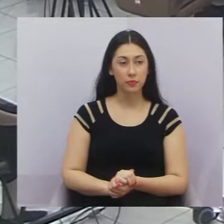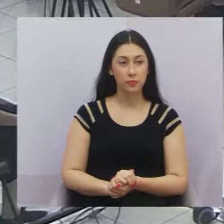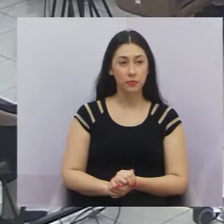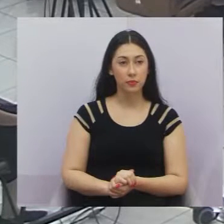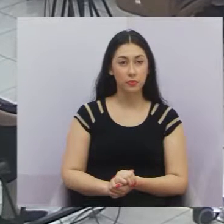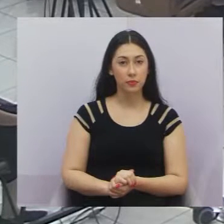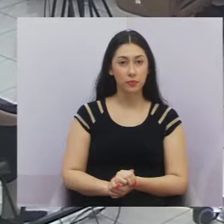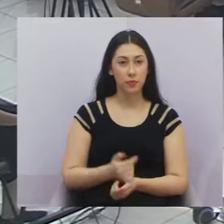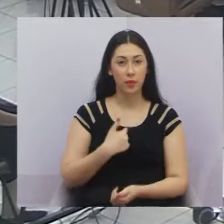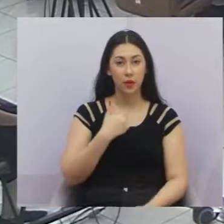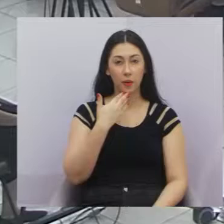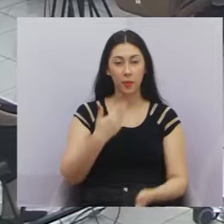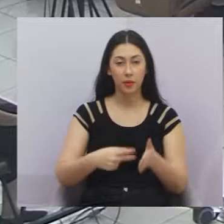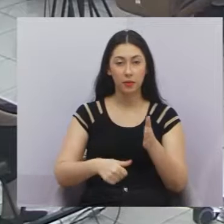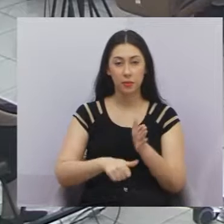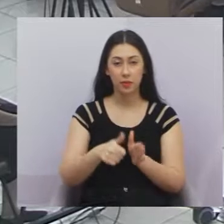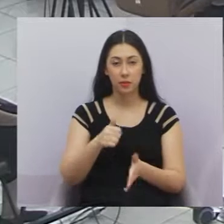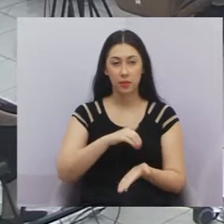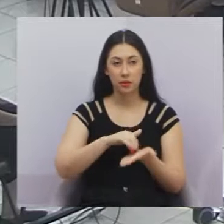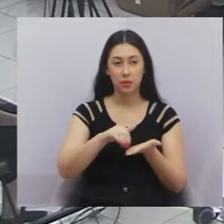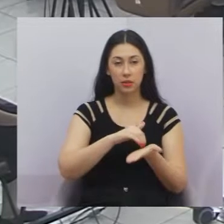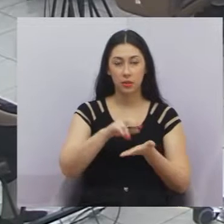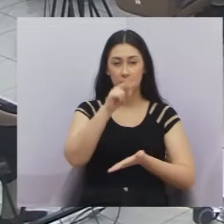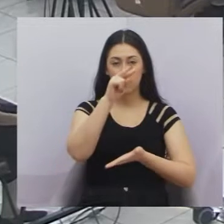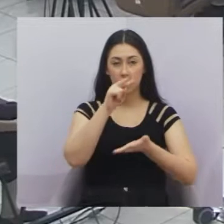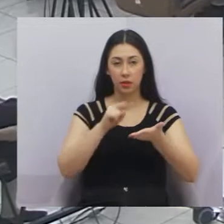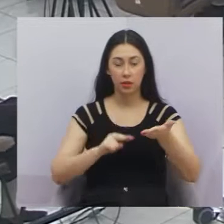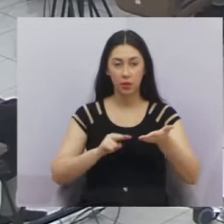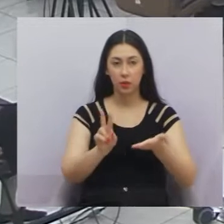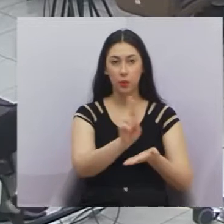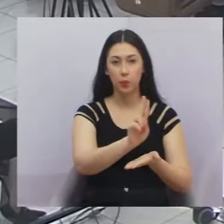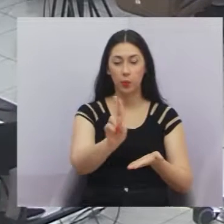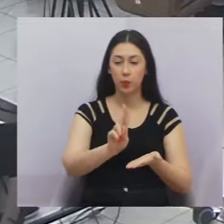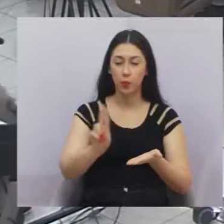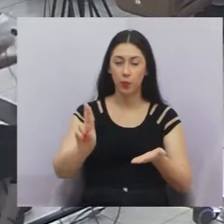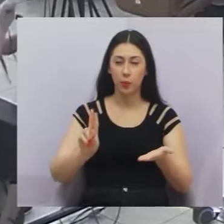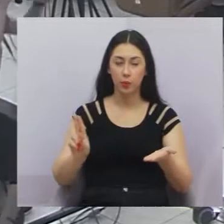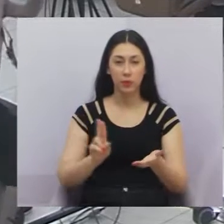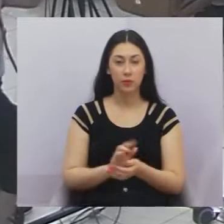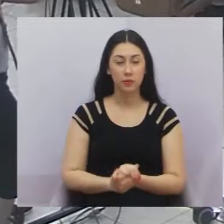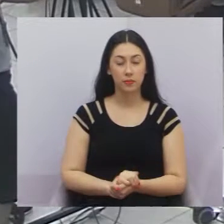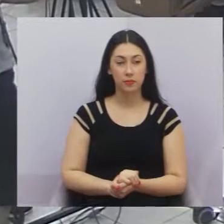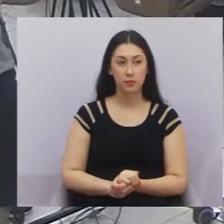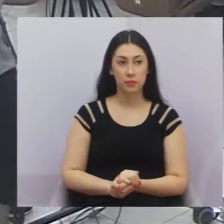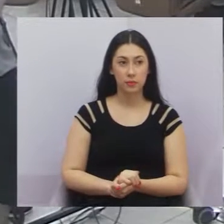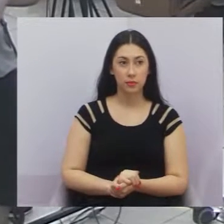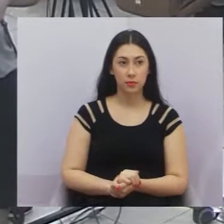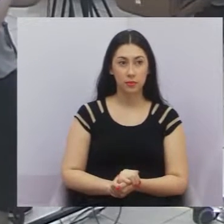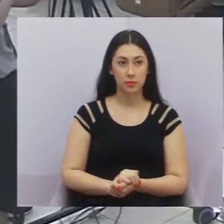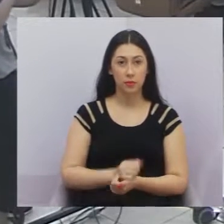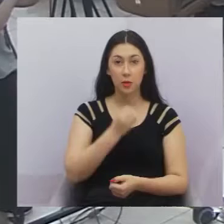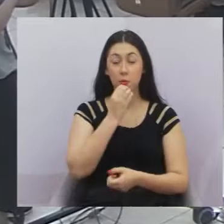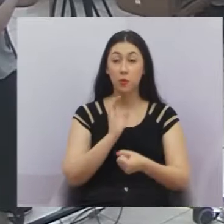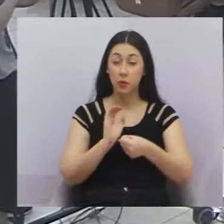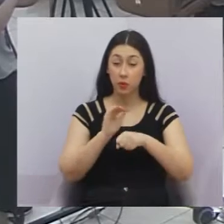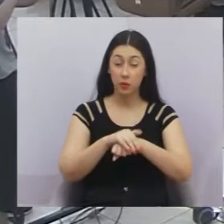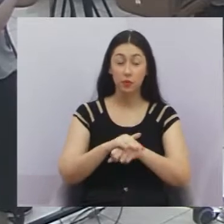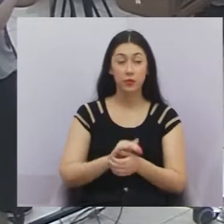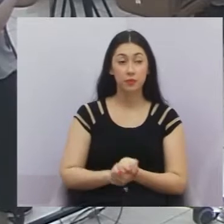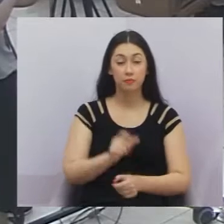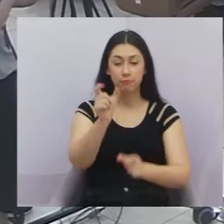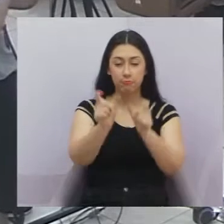2021, solicito ao primeiro secretário que faça a verificação de presença. Boa noite a todos.